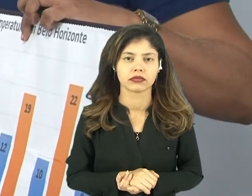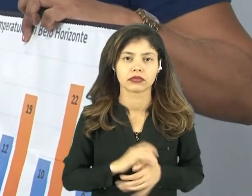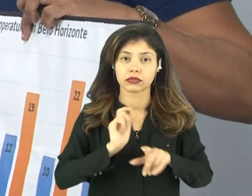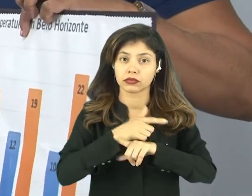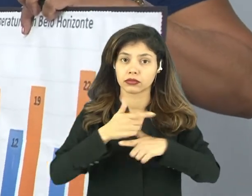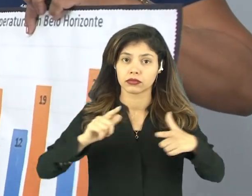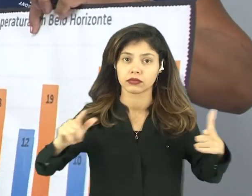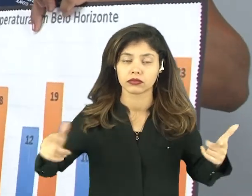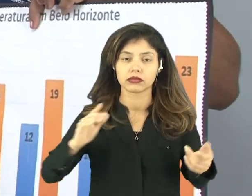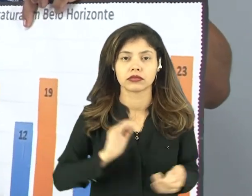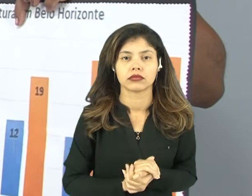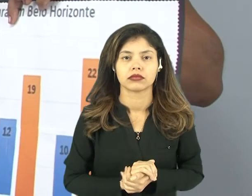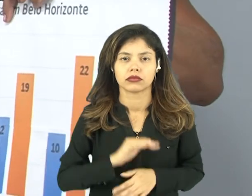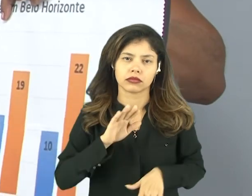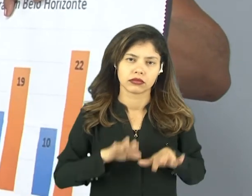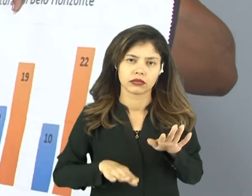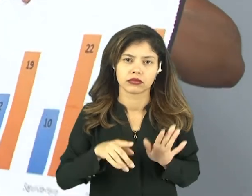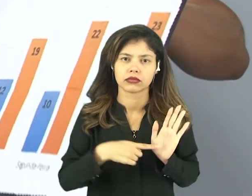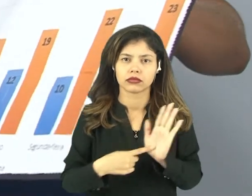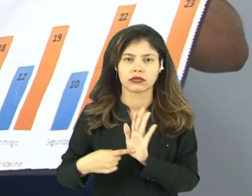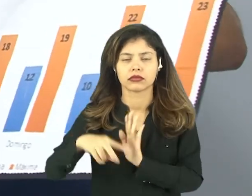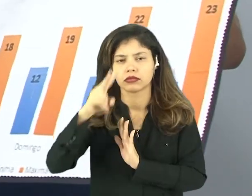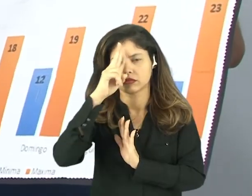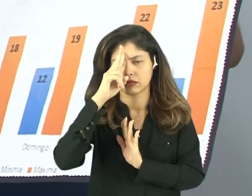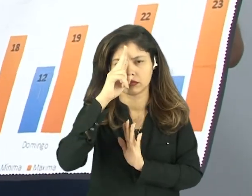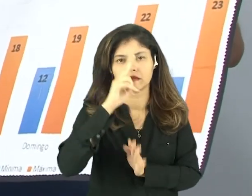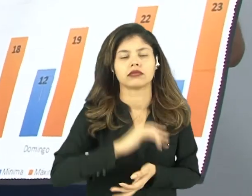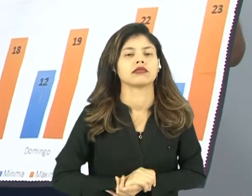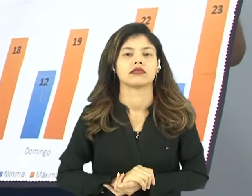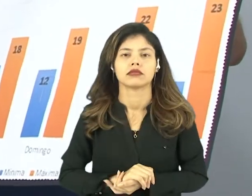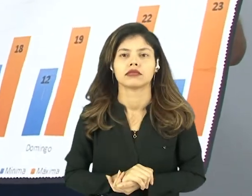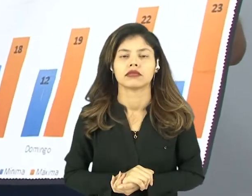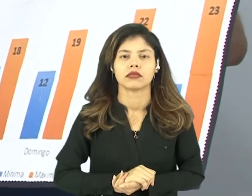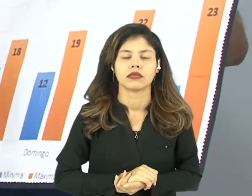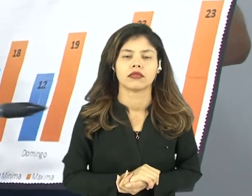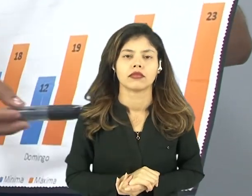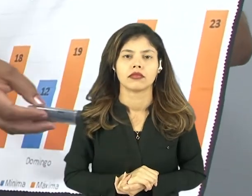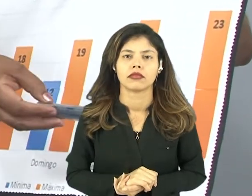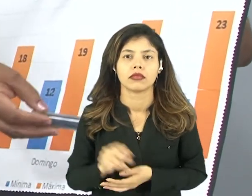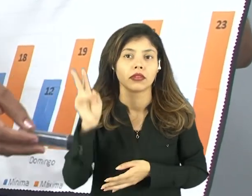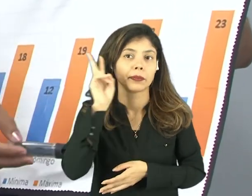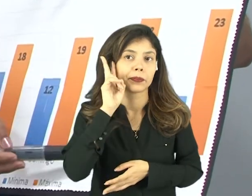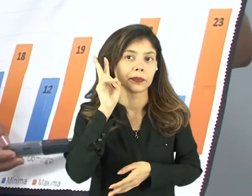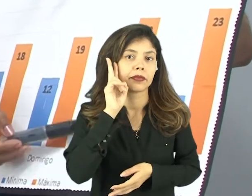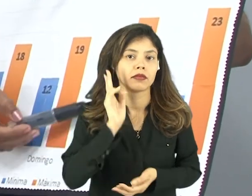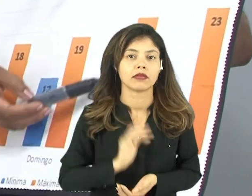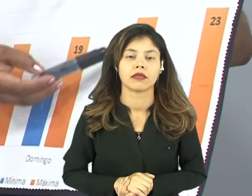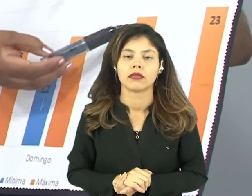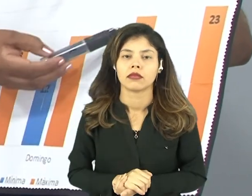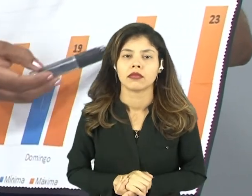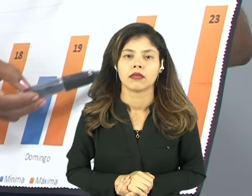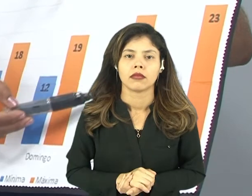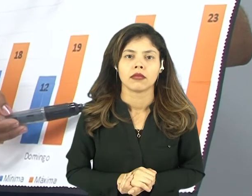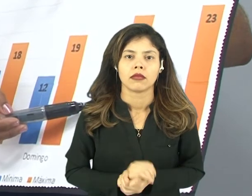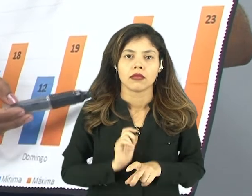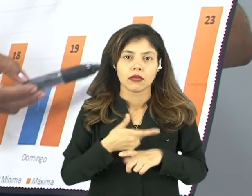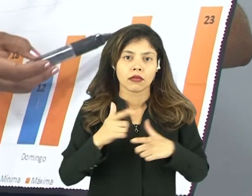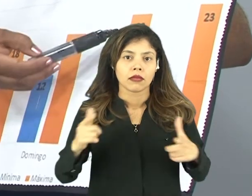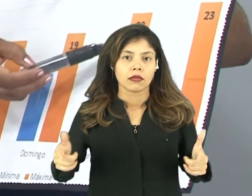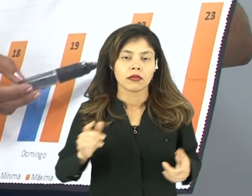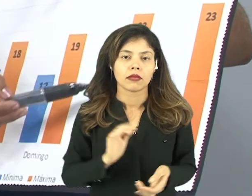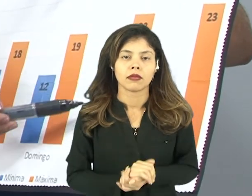maior variação de temperatura ocorreu na segunda-feira? Na segunda-feira aqui, na segunda-feira a